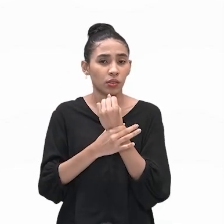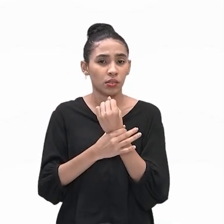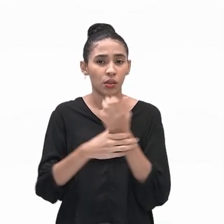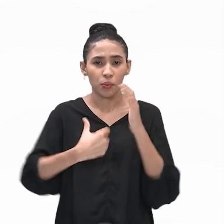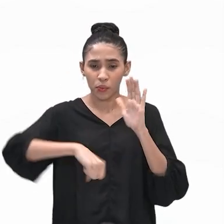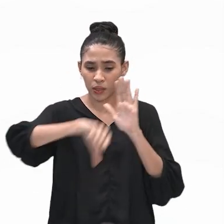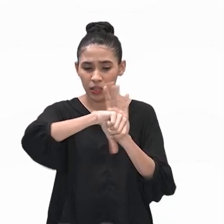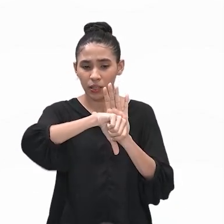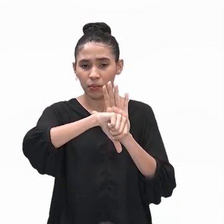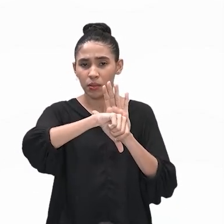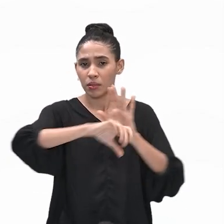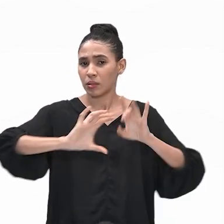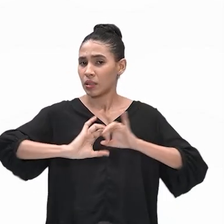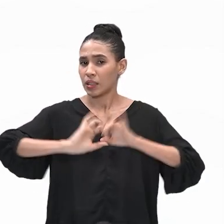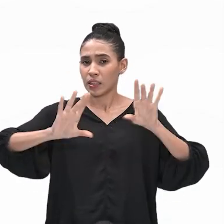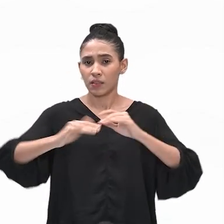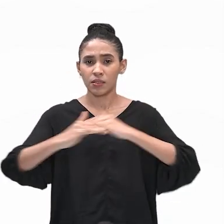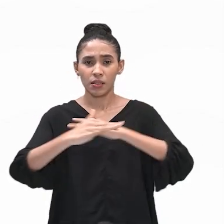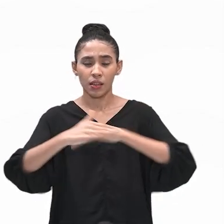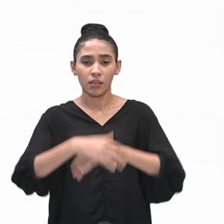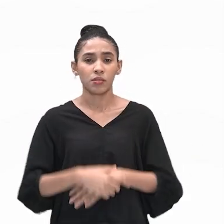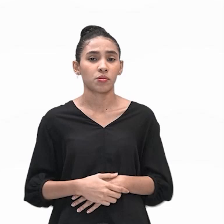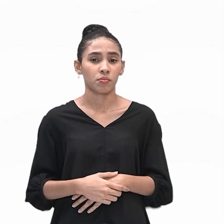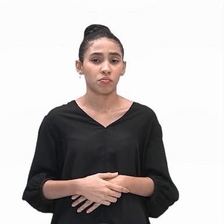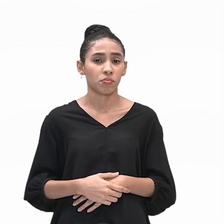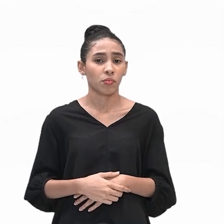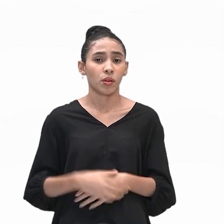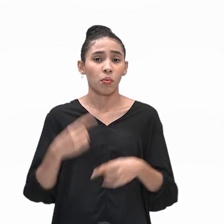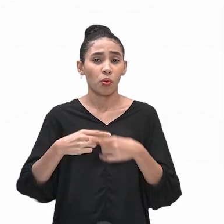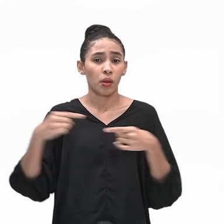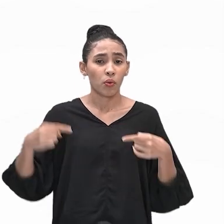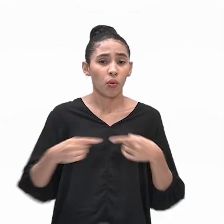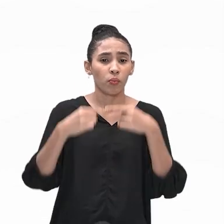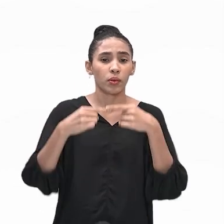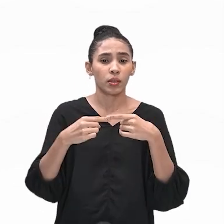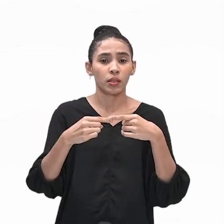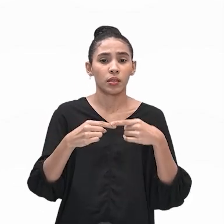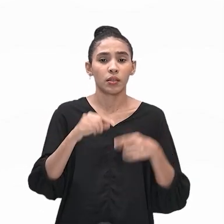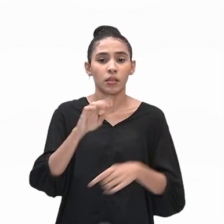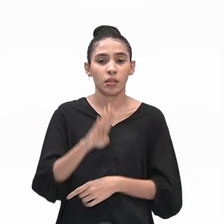tomar conta da cidade. Porque, de acordo com Hobbes,